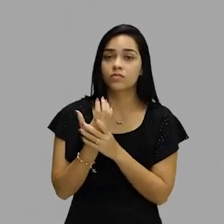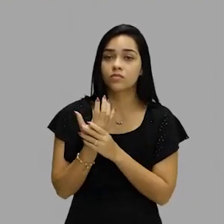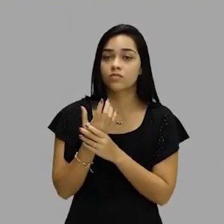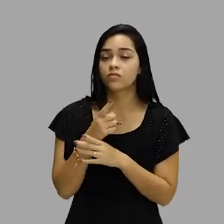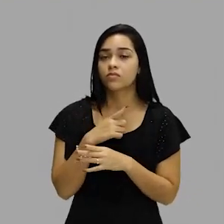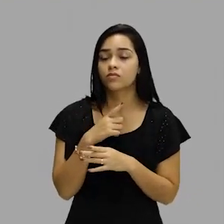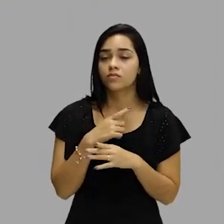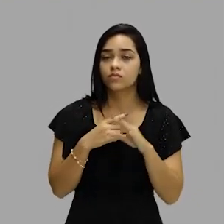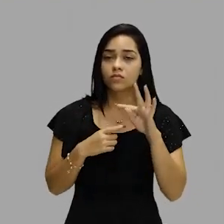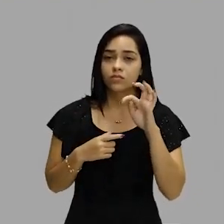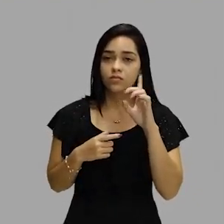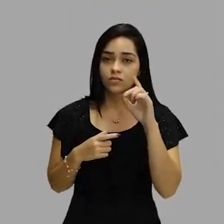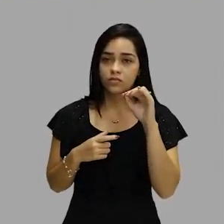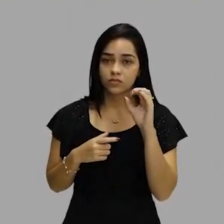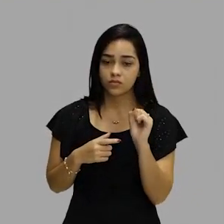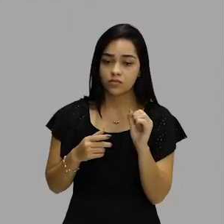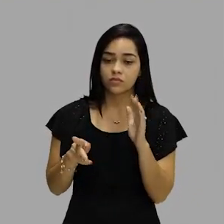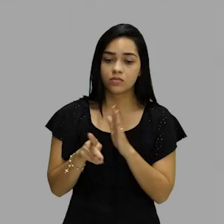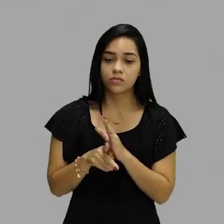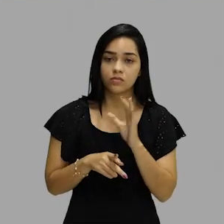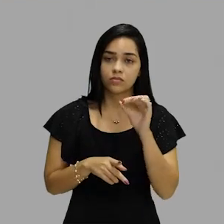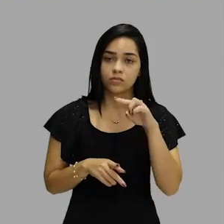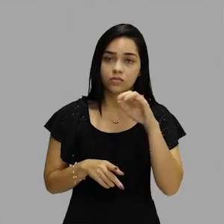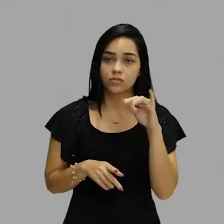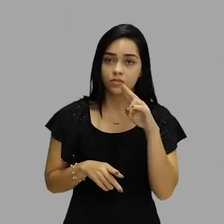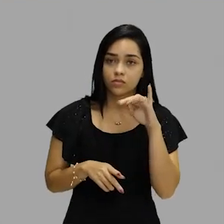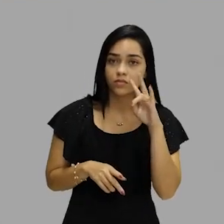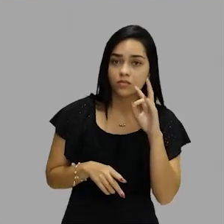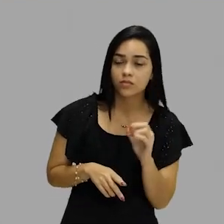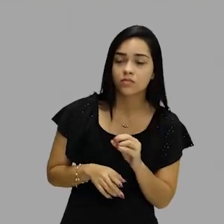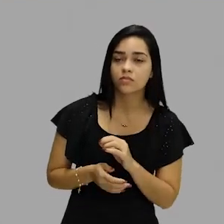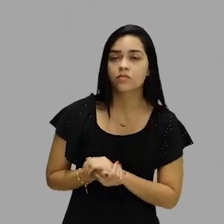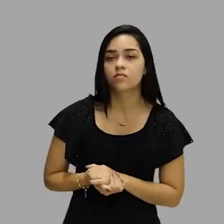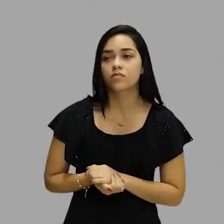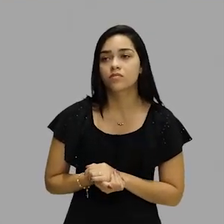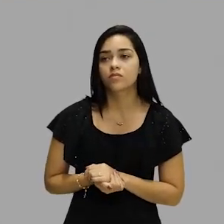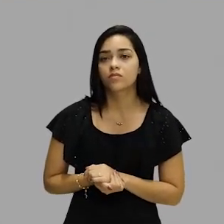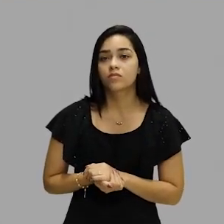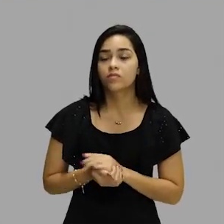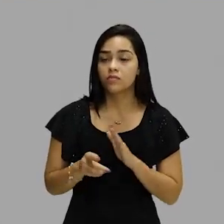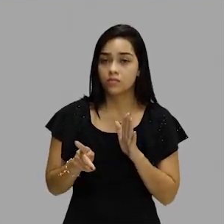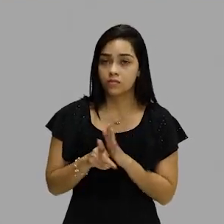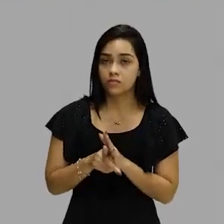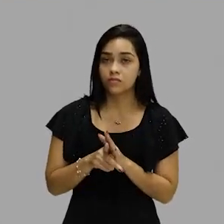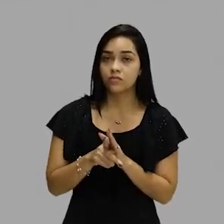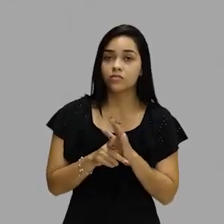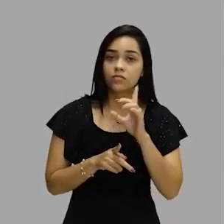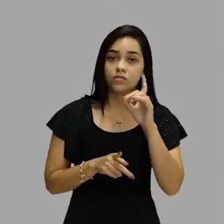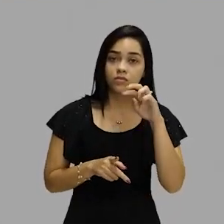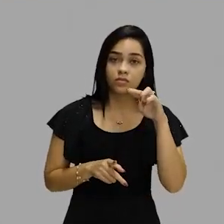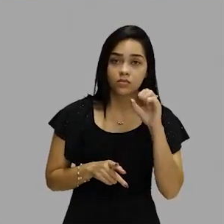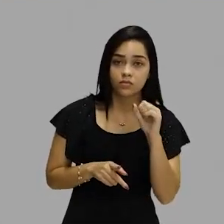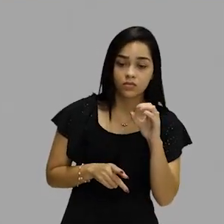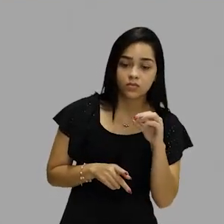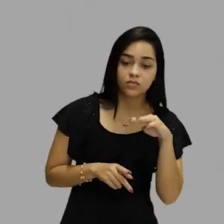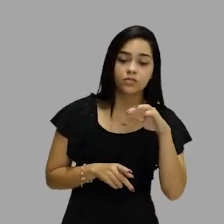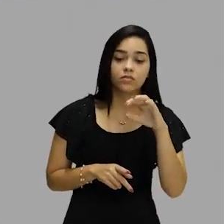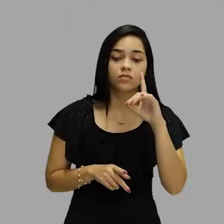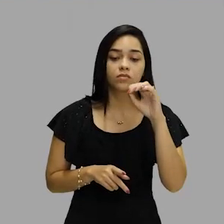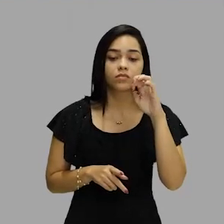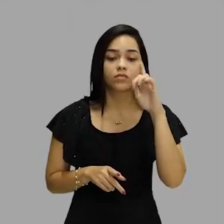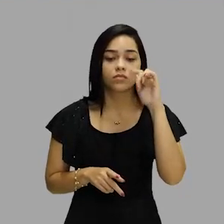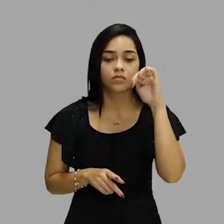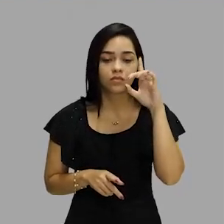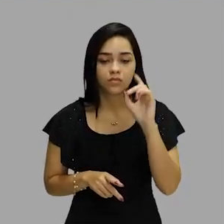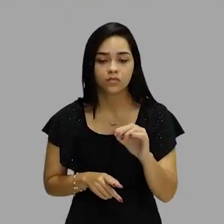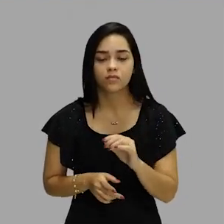por tecido conjuntivo, ok? Tecido conjuntivo denso, modelado,